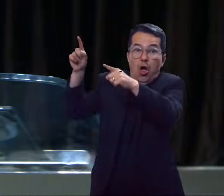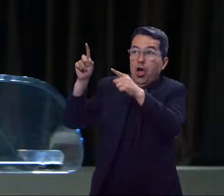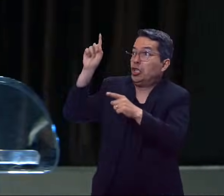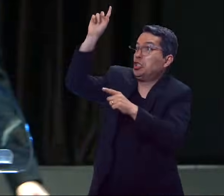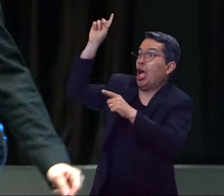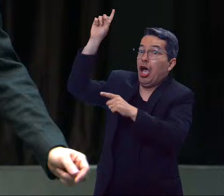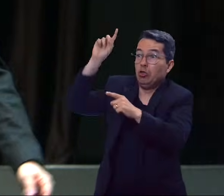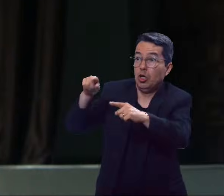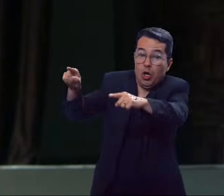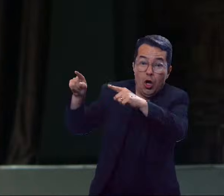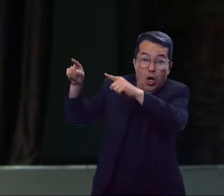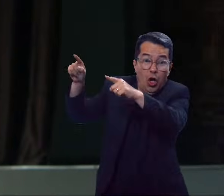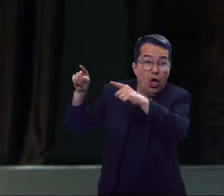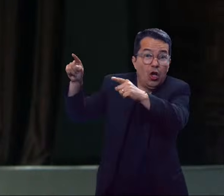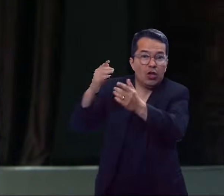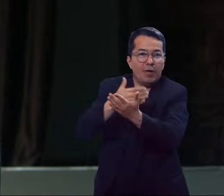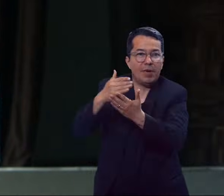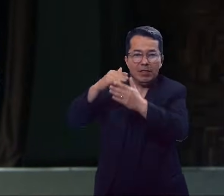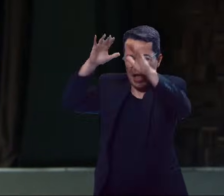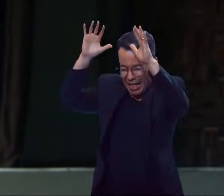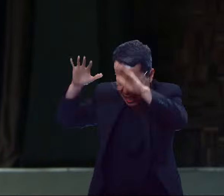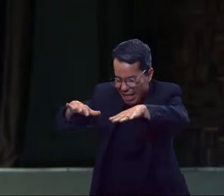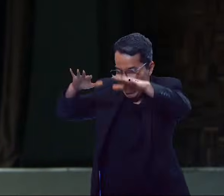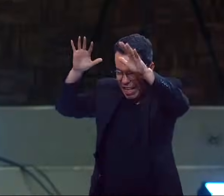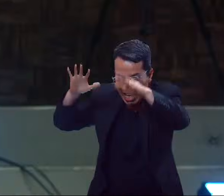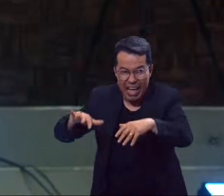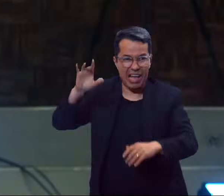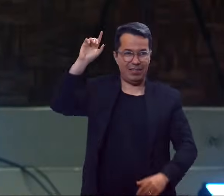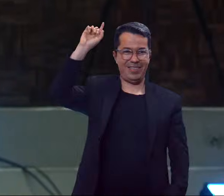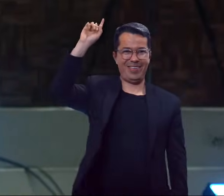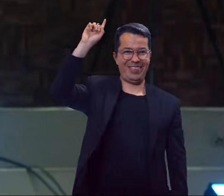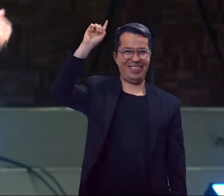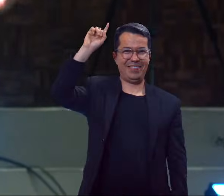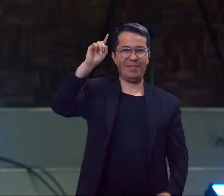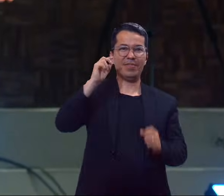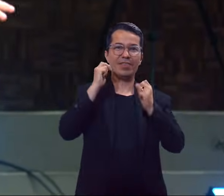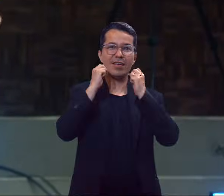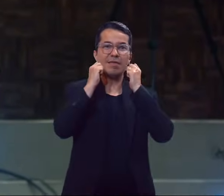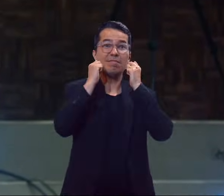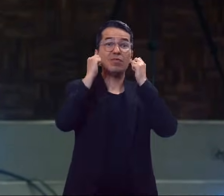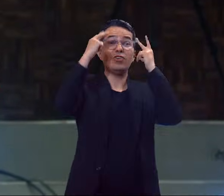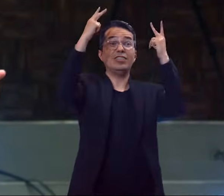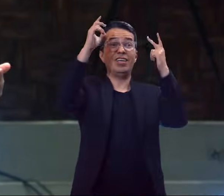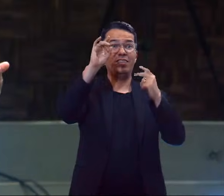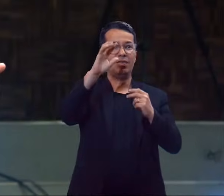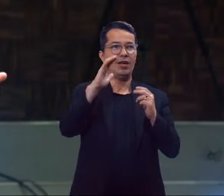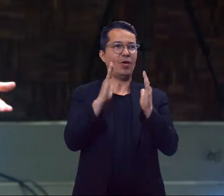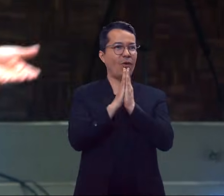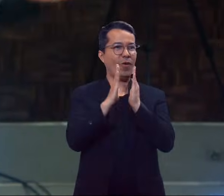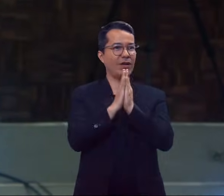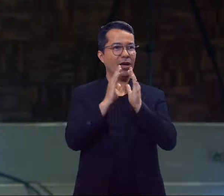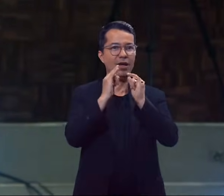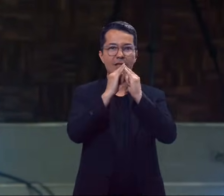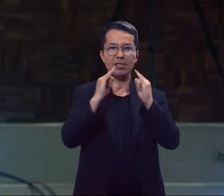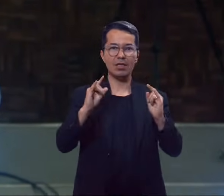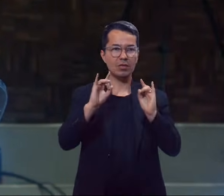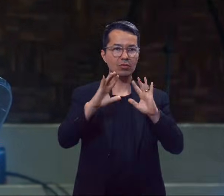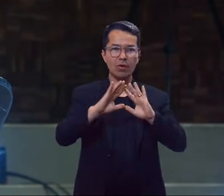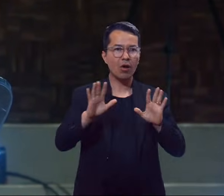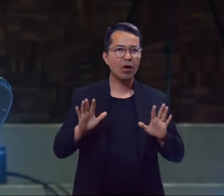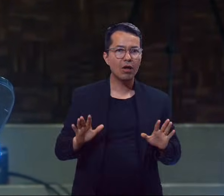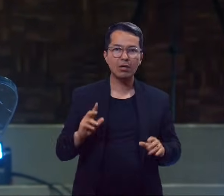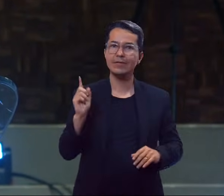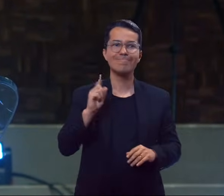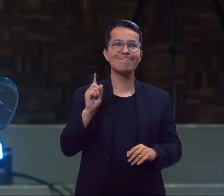também, nessa época, ele não apenas ora na tenda e convida o povo a fazer isso, ele sobe a montanha para